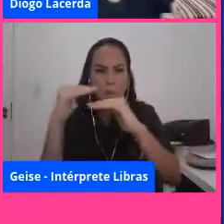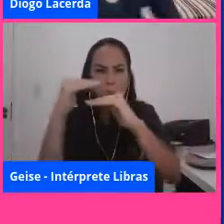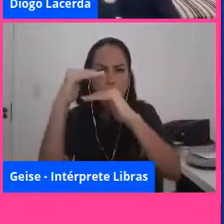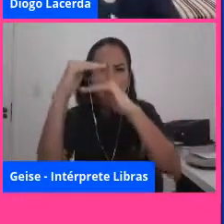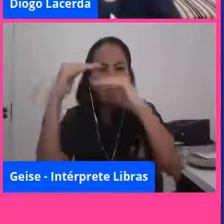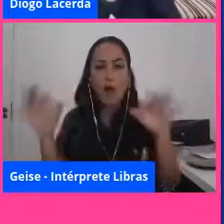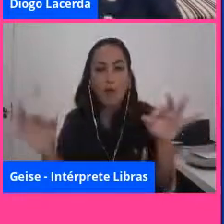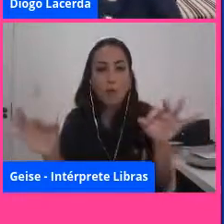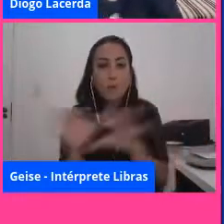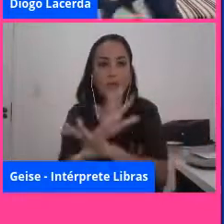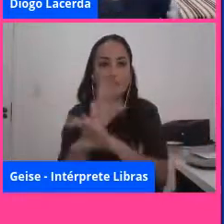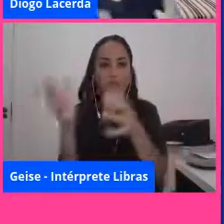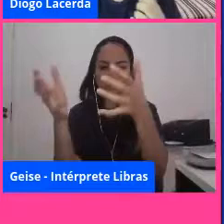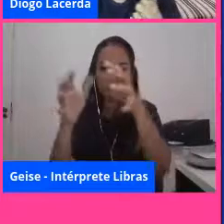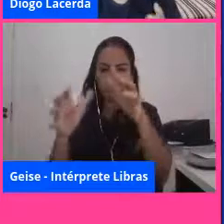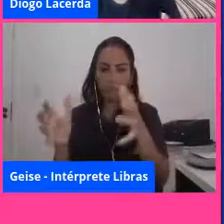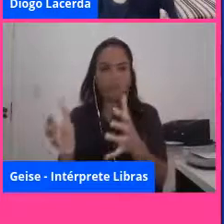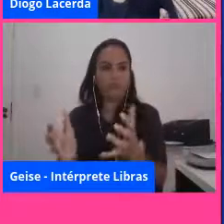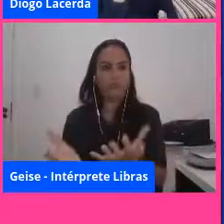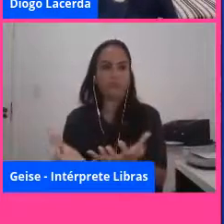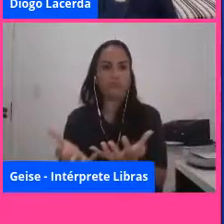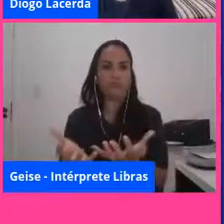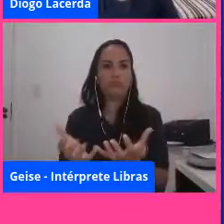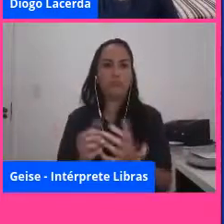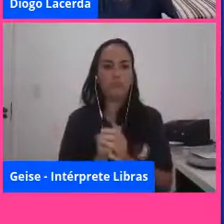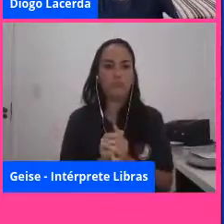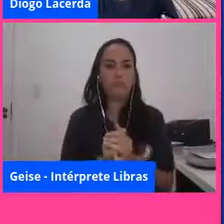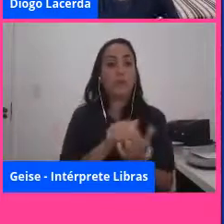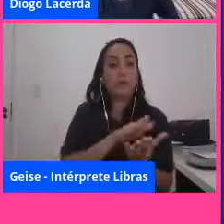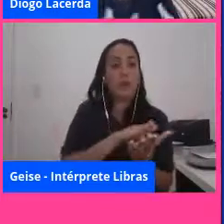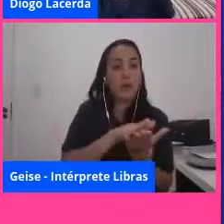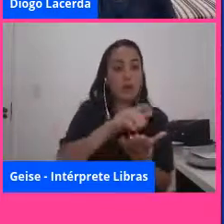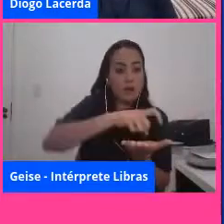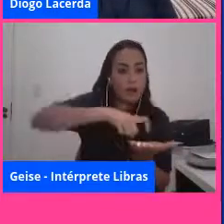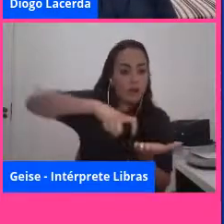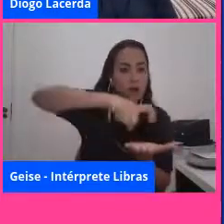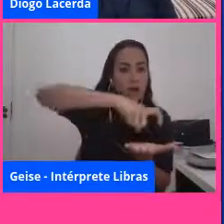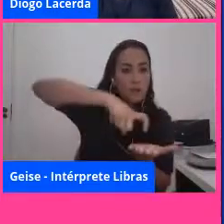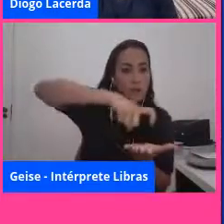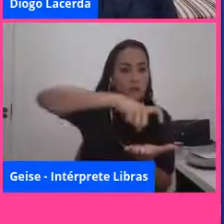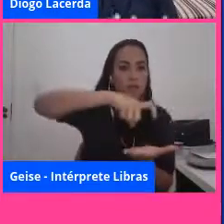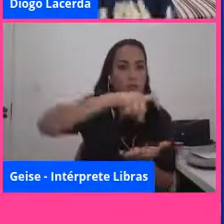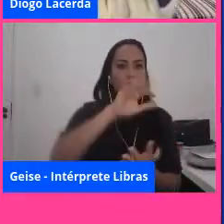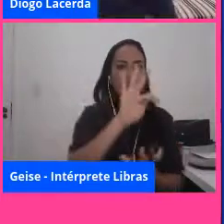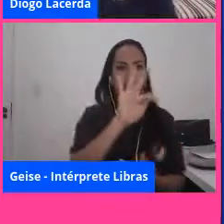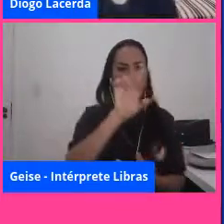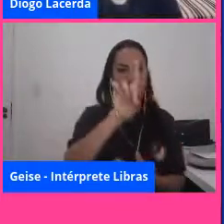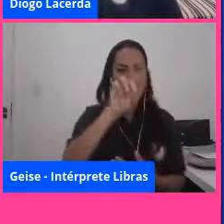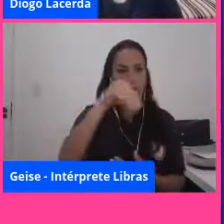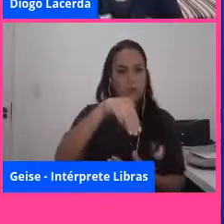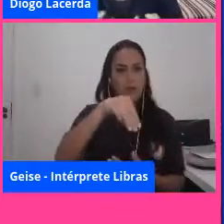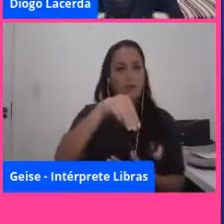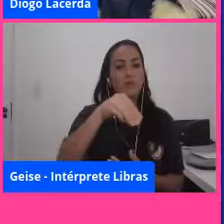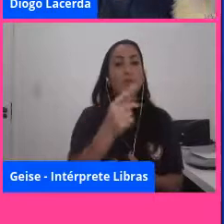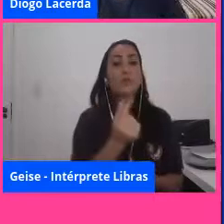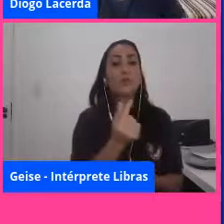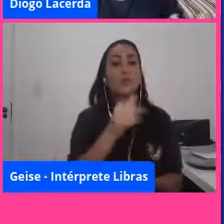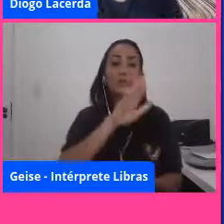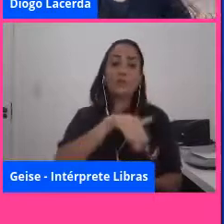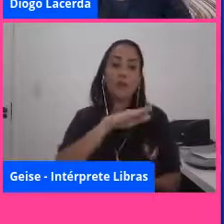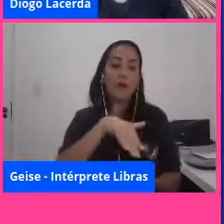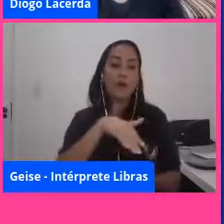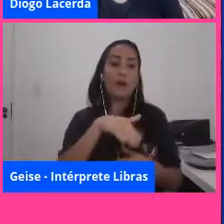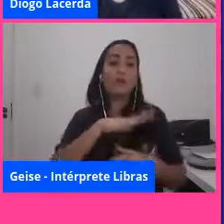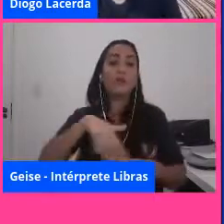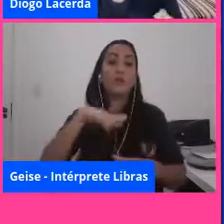essas peças, as impressoras de FDM, elas costumam ser impressoras de baixo custo. E foi por isso que ela se popularizou tanto, porque